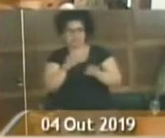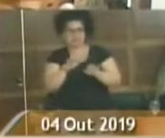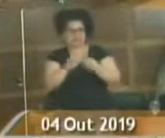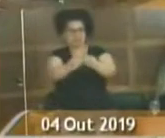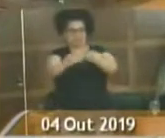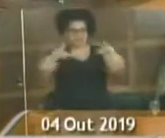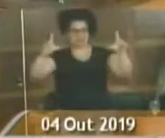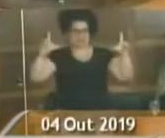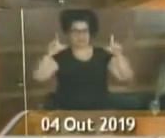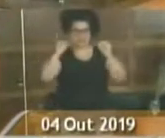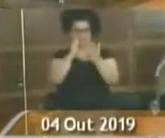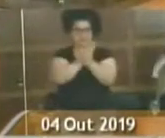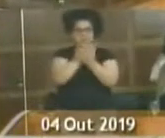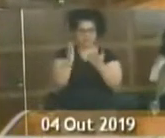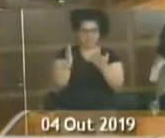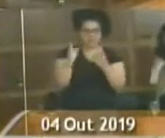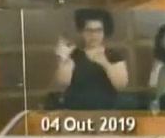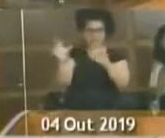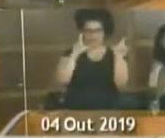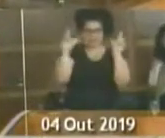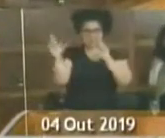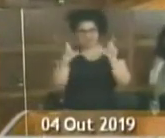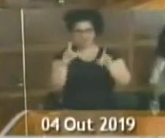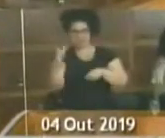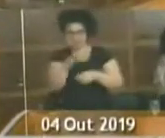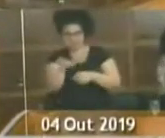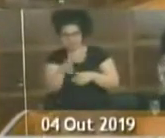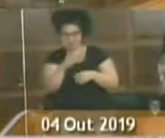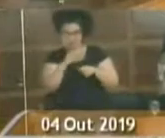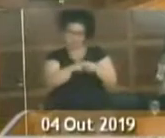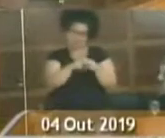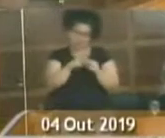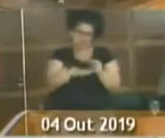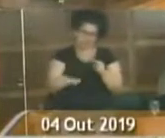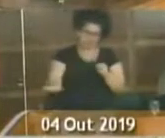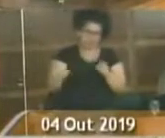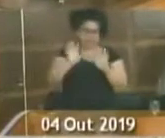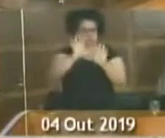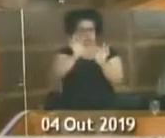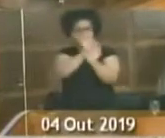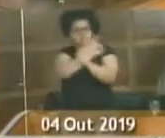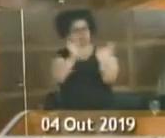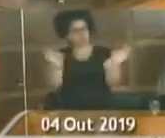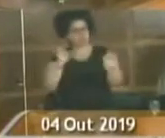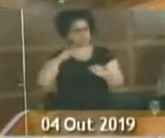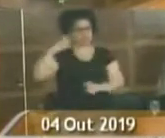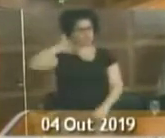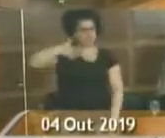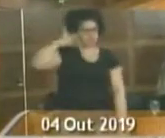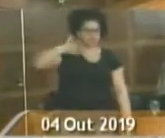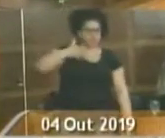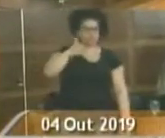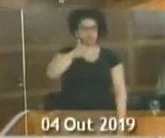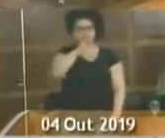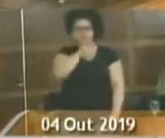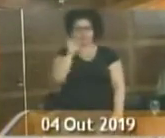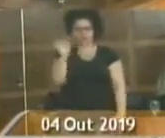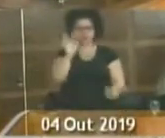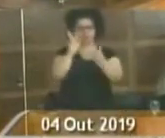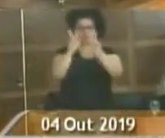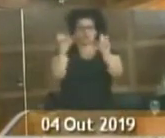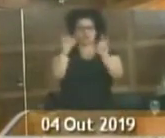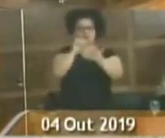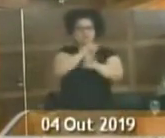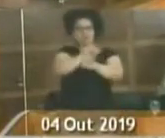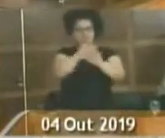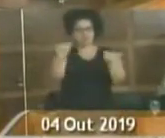não foi? Deu mais ou menos, mas uma excelente palestra. Né, levando o tema para a criançada,